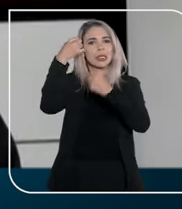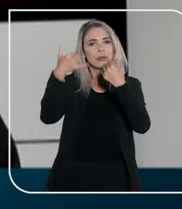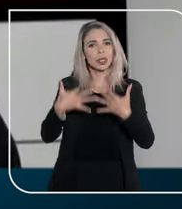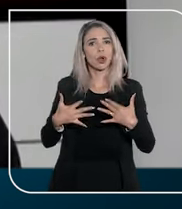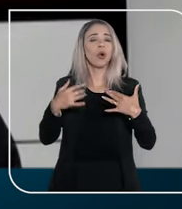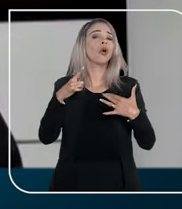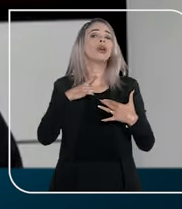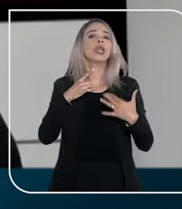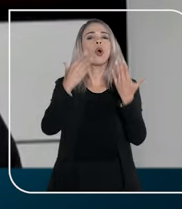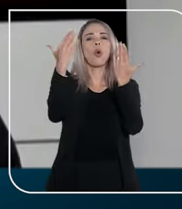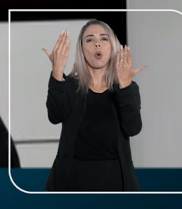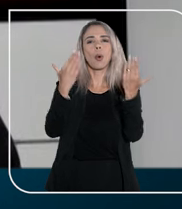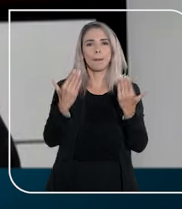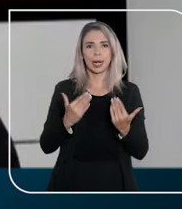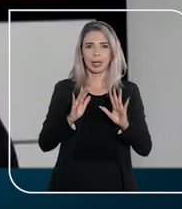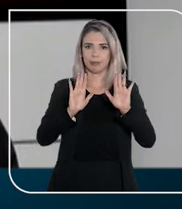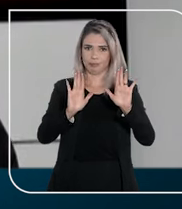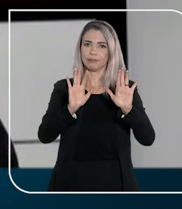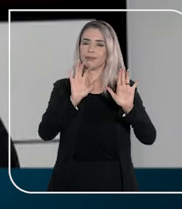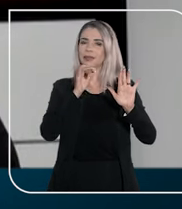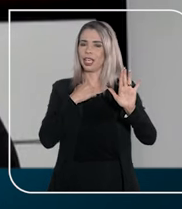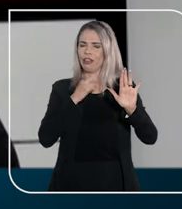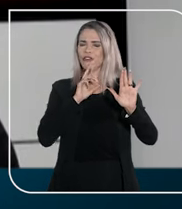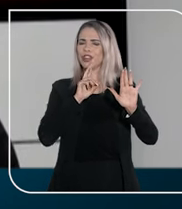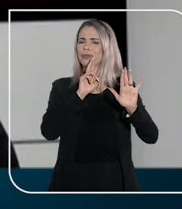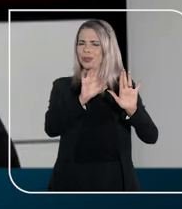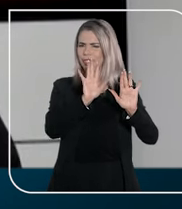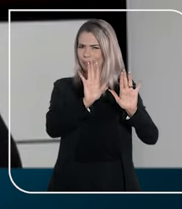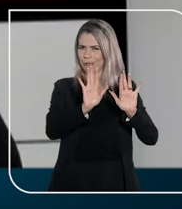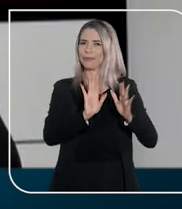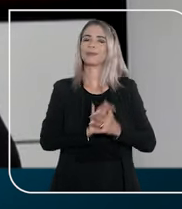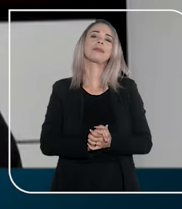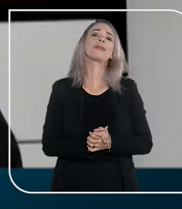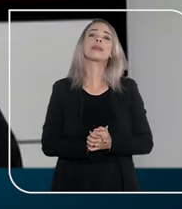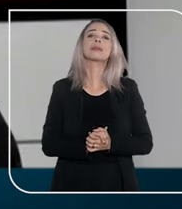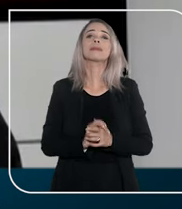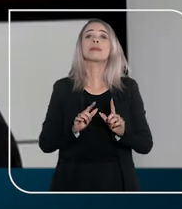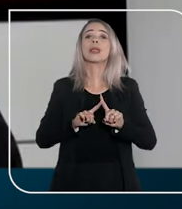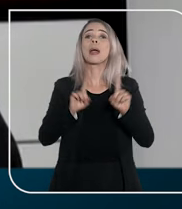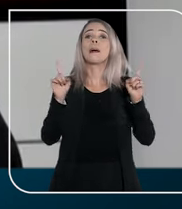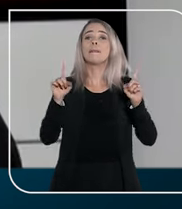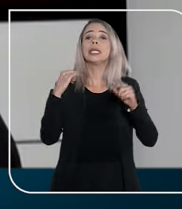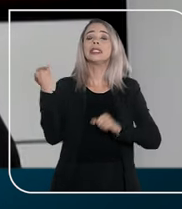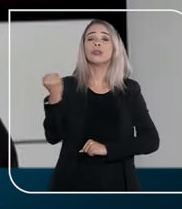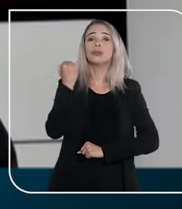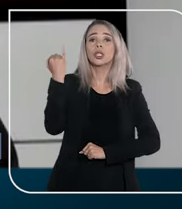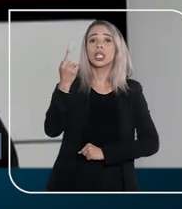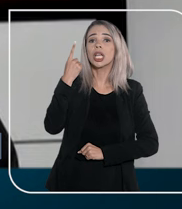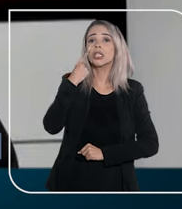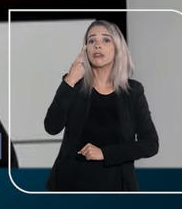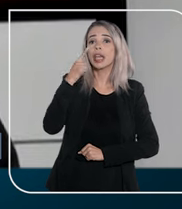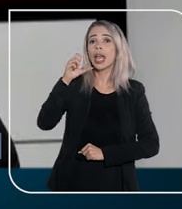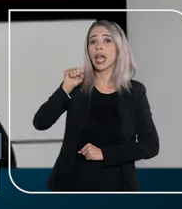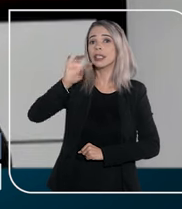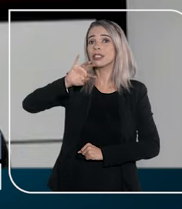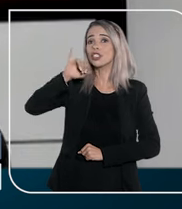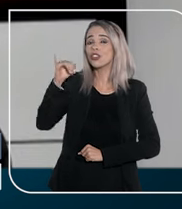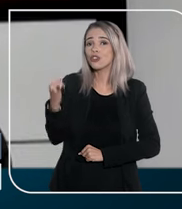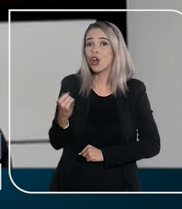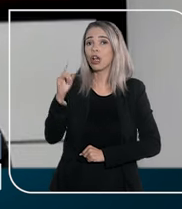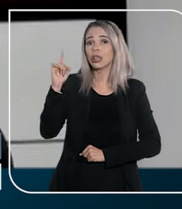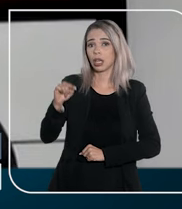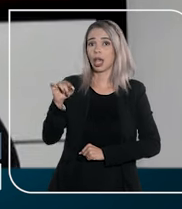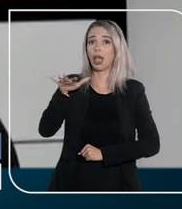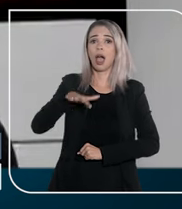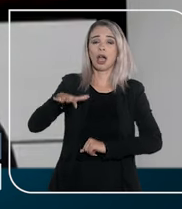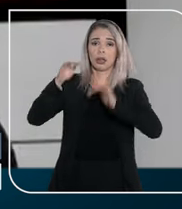confronto. Então, já vou responder aqui a respeito dessa tua pergunta, mas é importante ver que o Superior Tribunal de Justiça, como uma corte